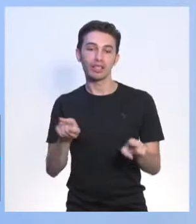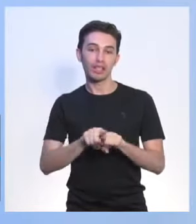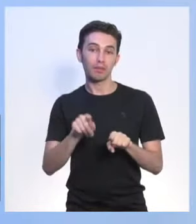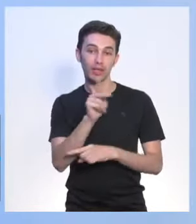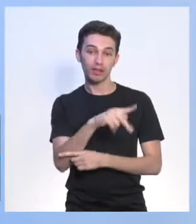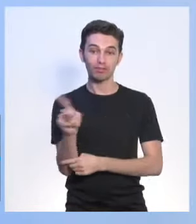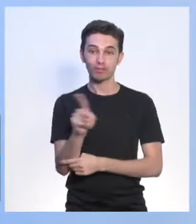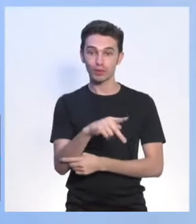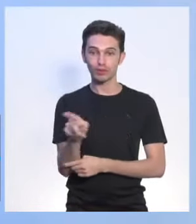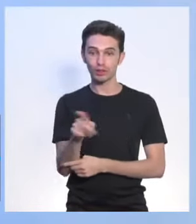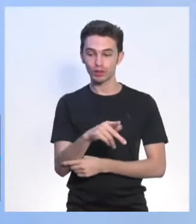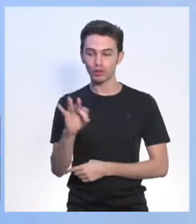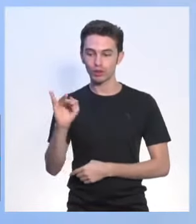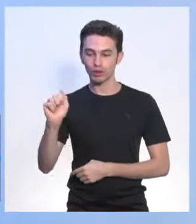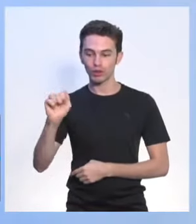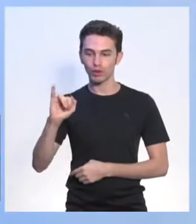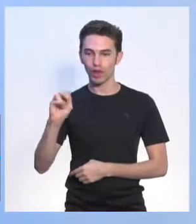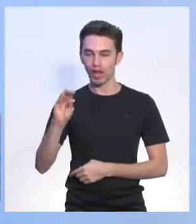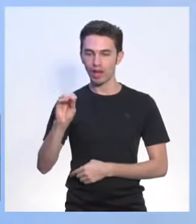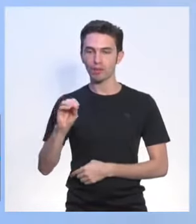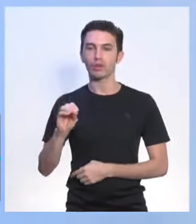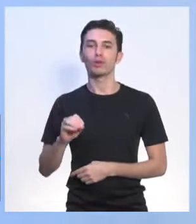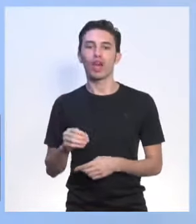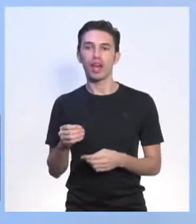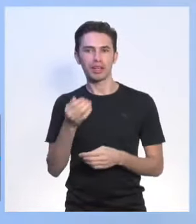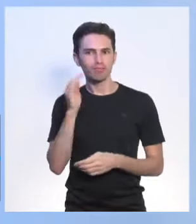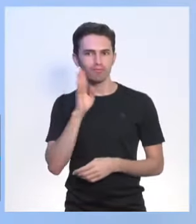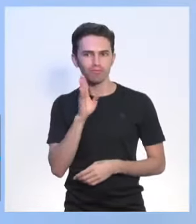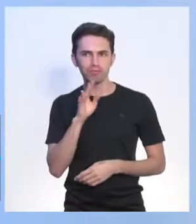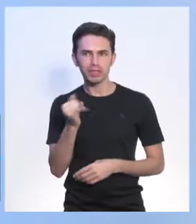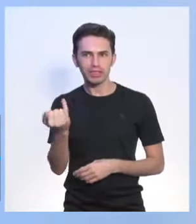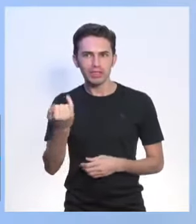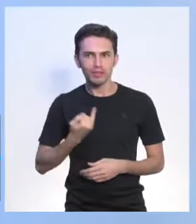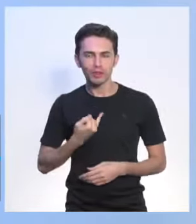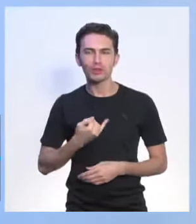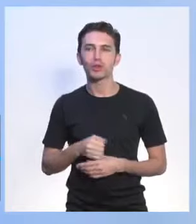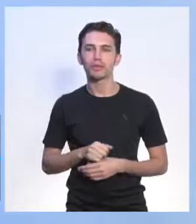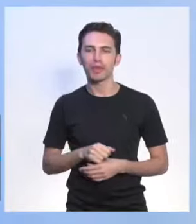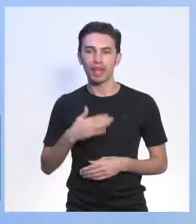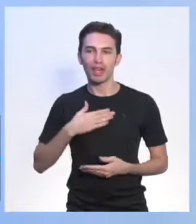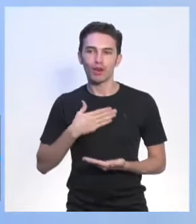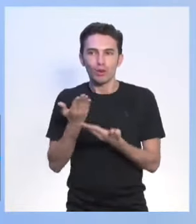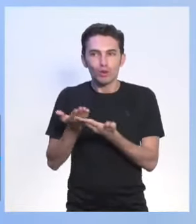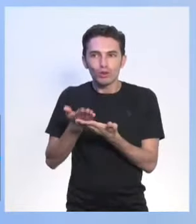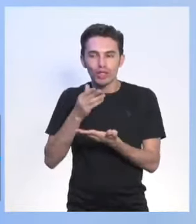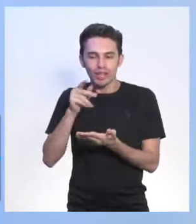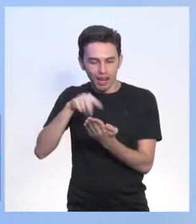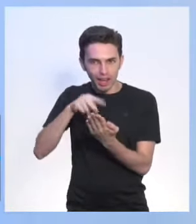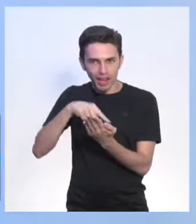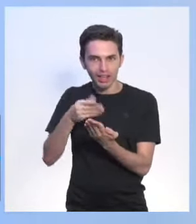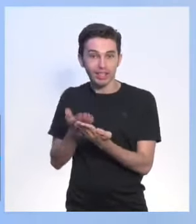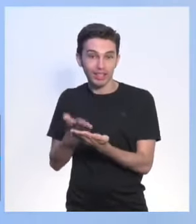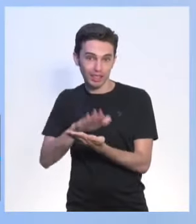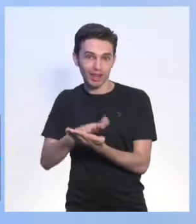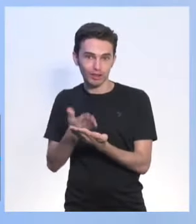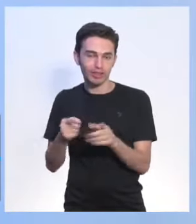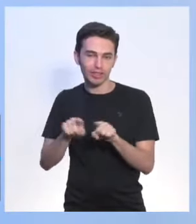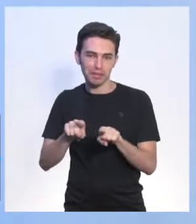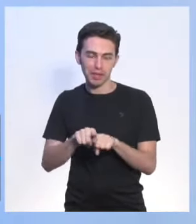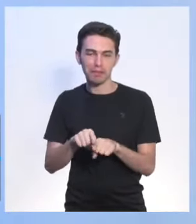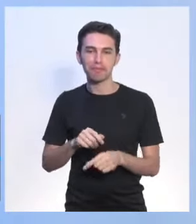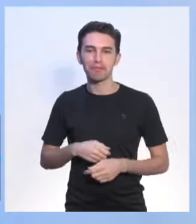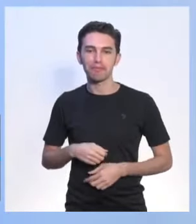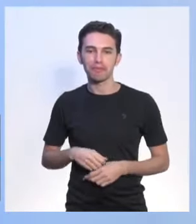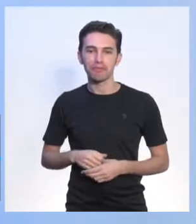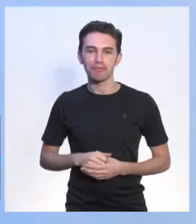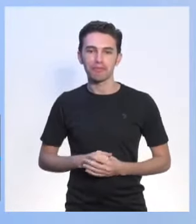professor Fábio Arruda, ele falou um negócio muito legal aqui que eu vou ler para vocês e traduzindo aos poucos o que ele vai falando, né?